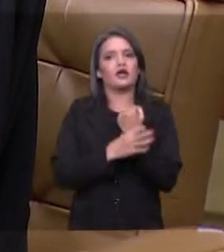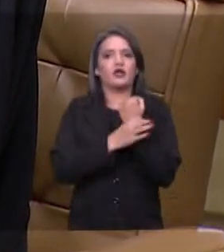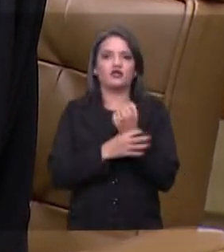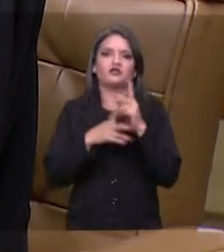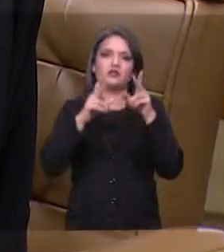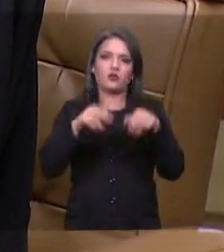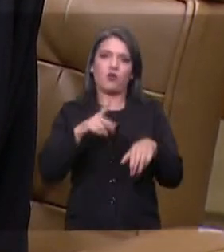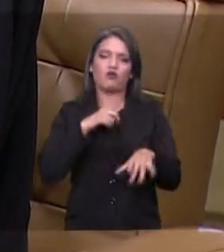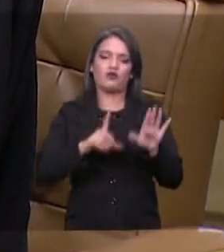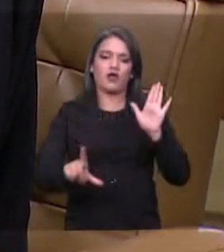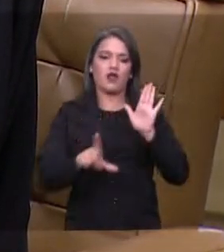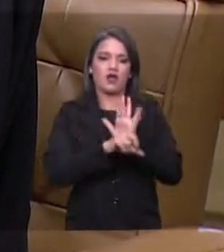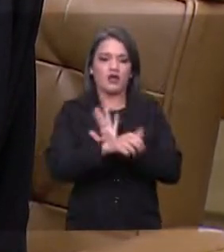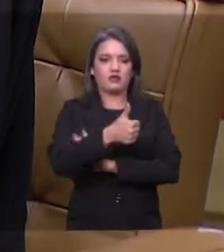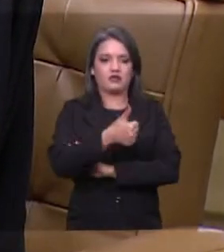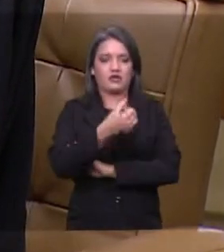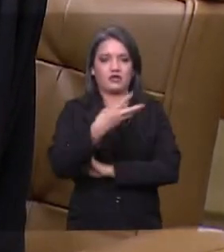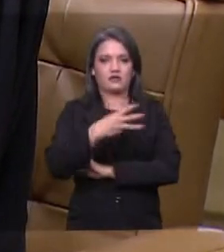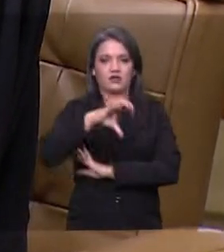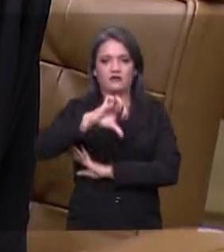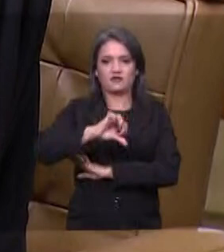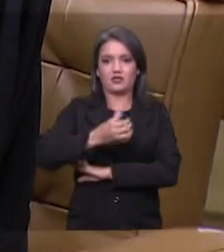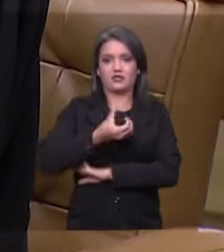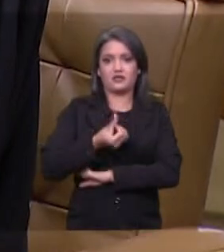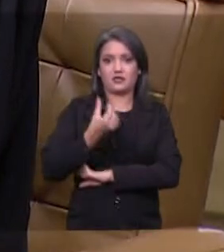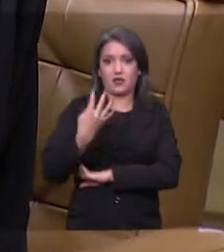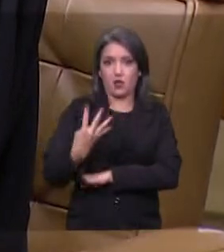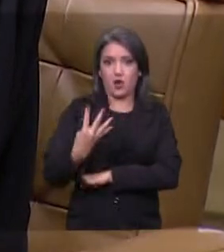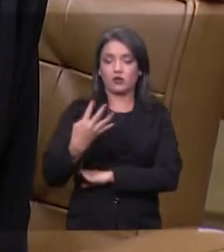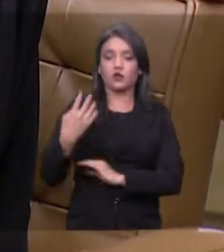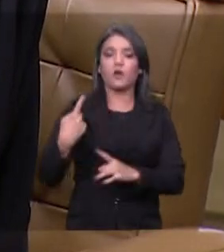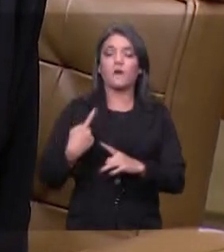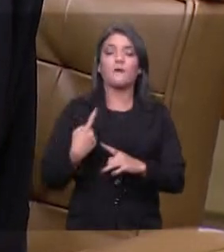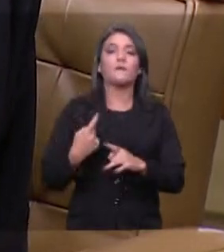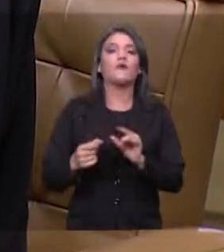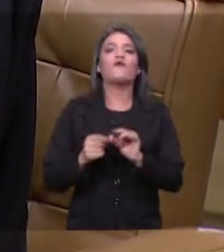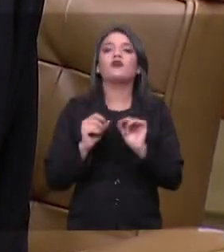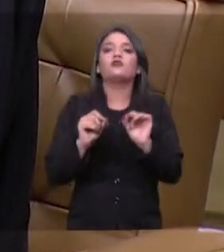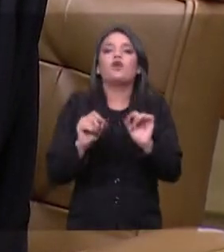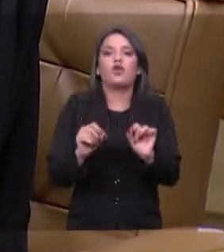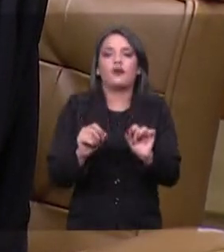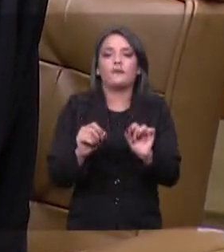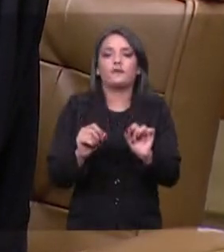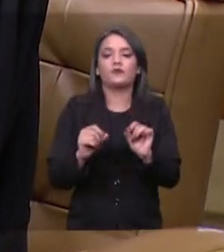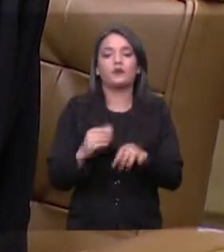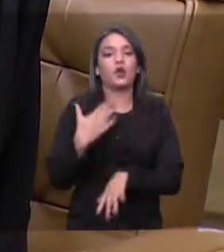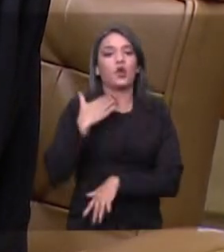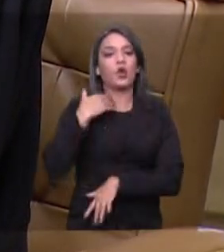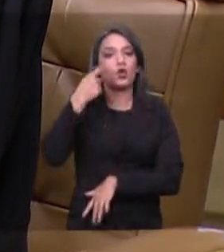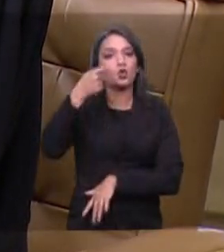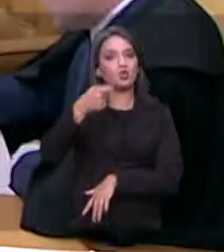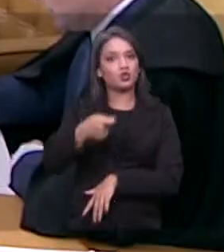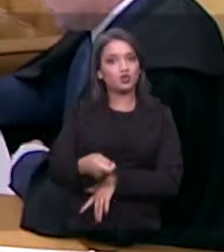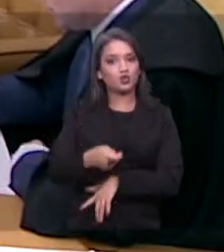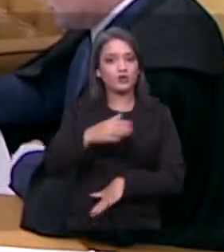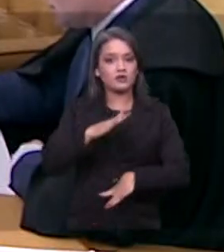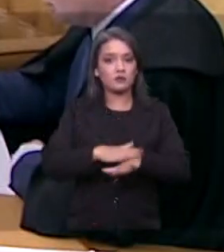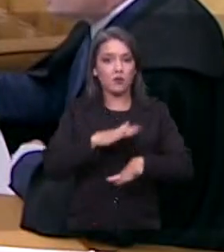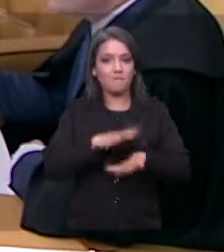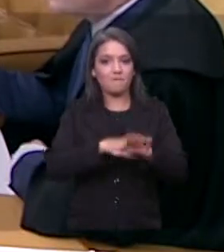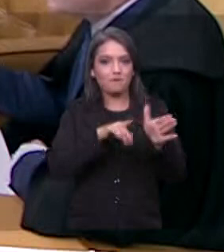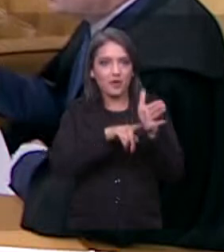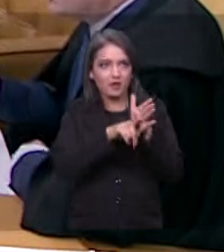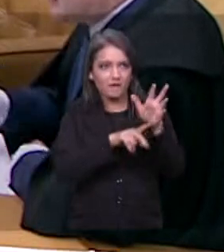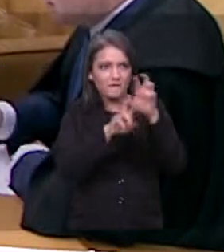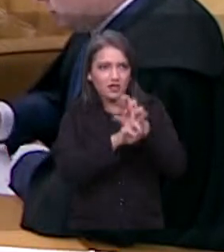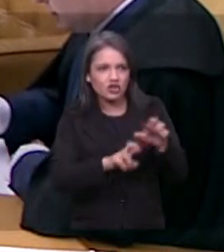Lei 13.964, que separa a atuação do juiz que irá atuar durante a fase de investigação